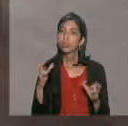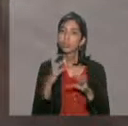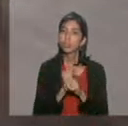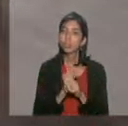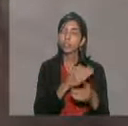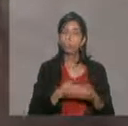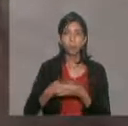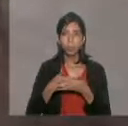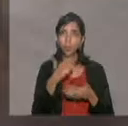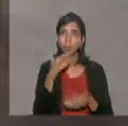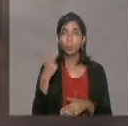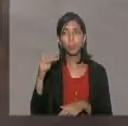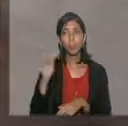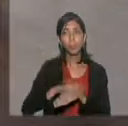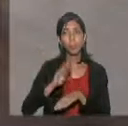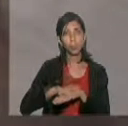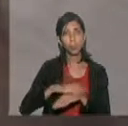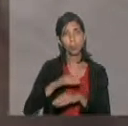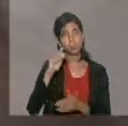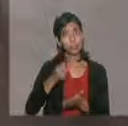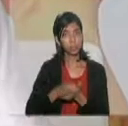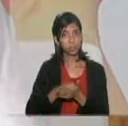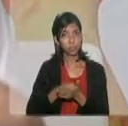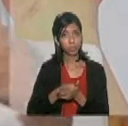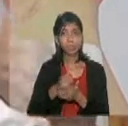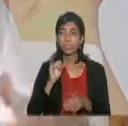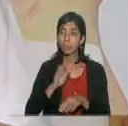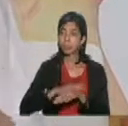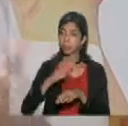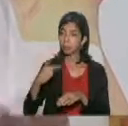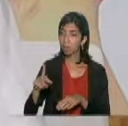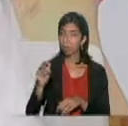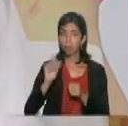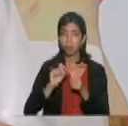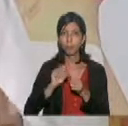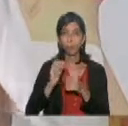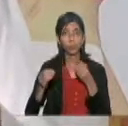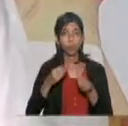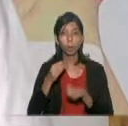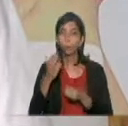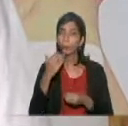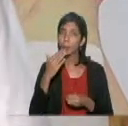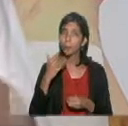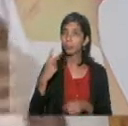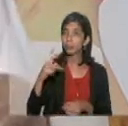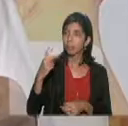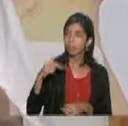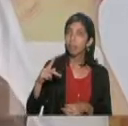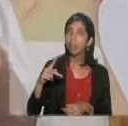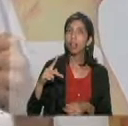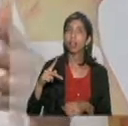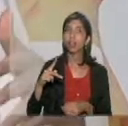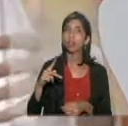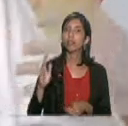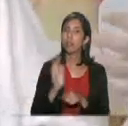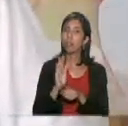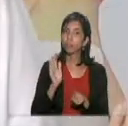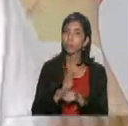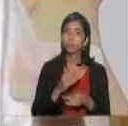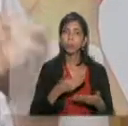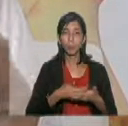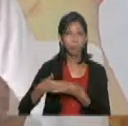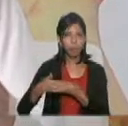que estar a boquinha de peixe, com os 2 lábios para fora, barriga com a mãe, né? A cabeça tem que estar retinha, a criança não pode mamar com a